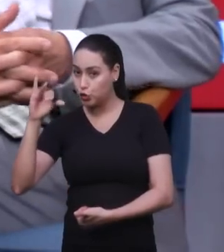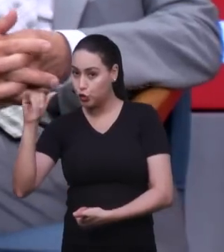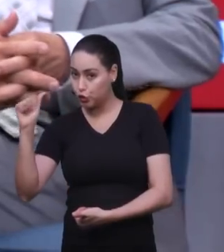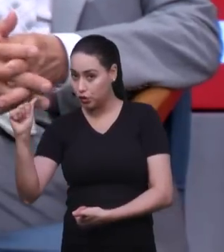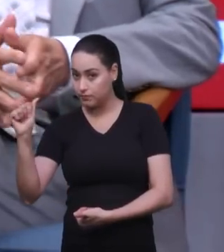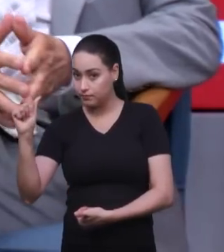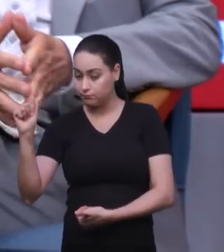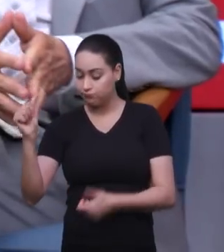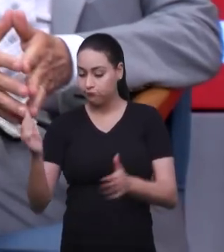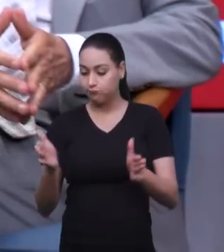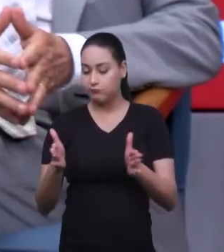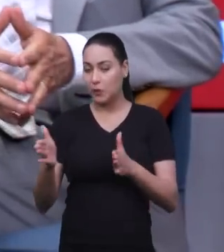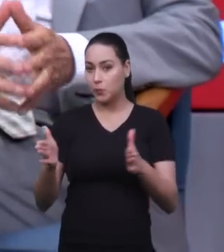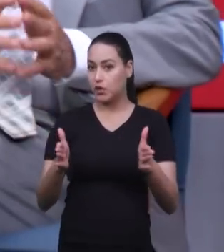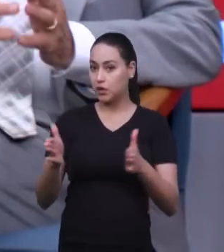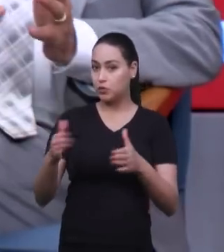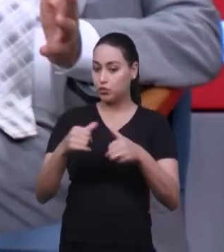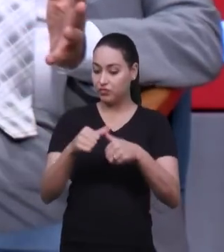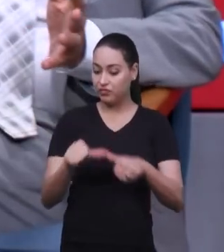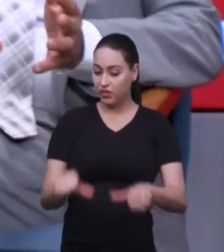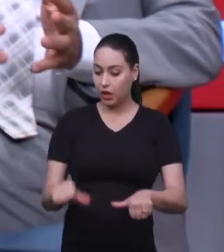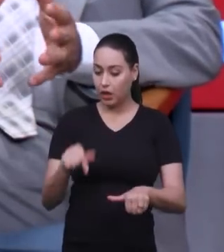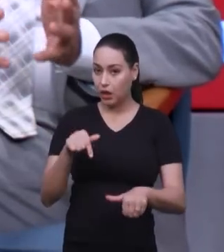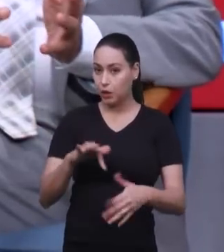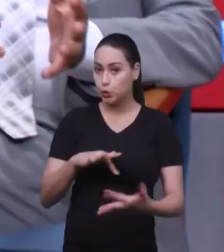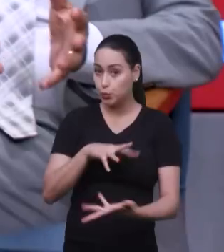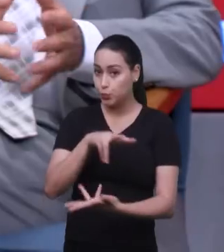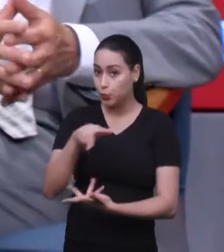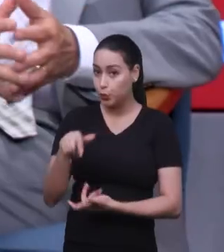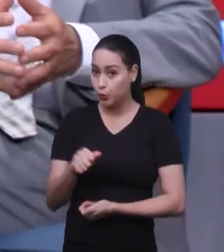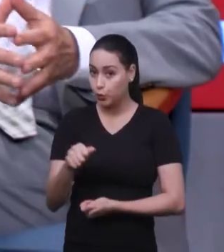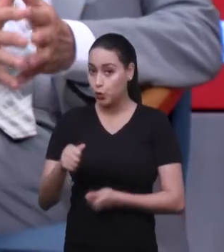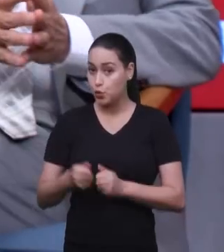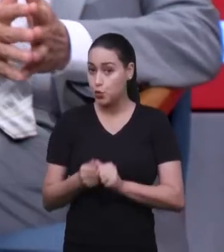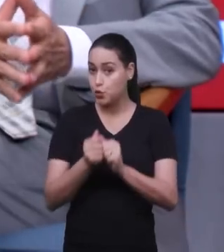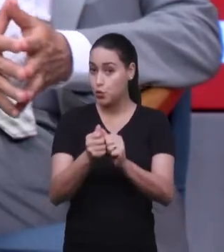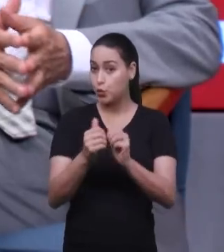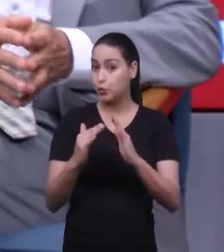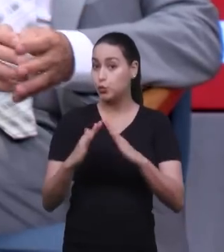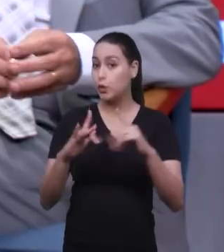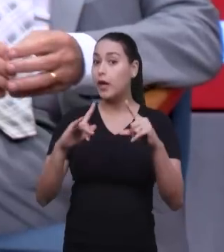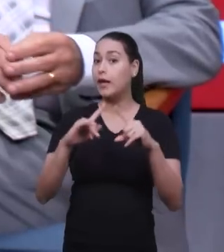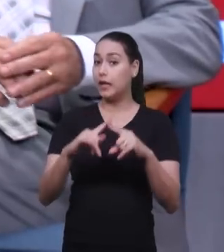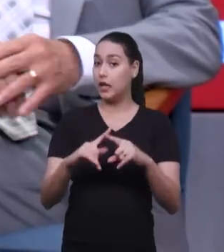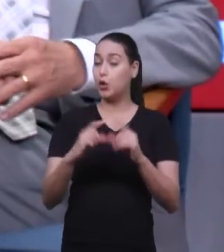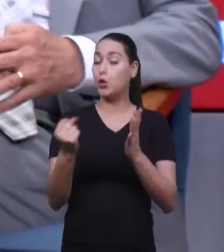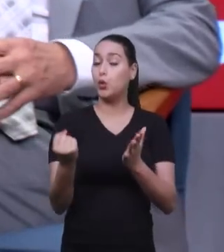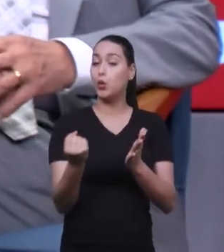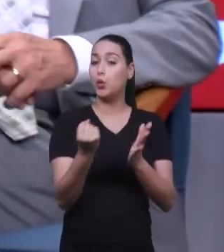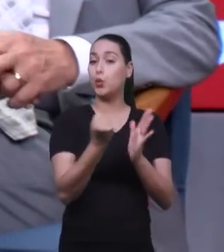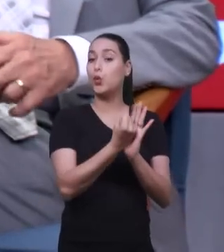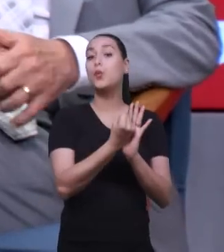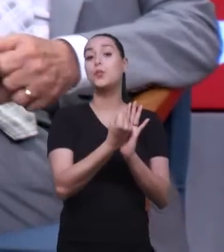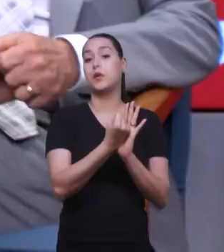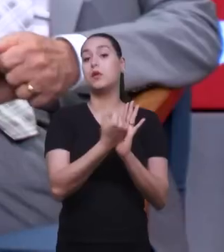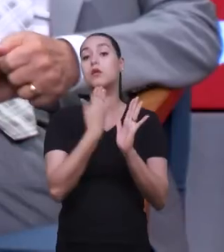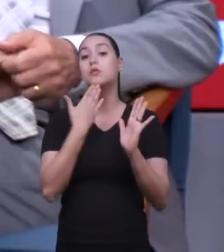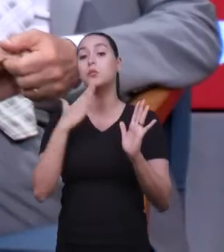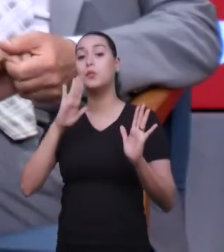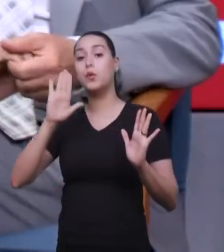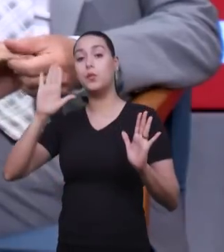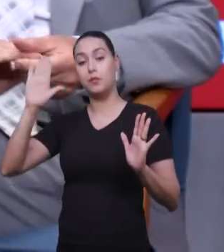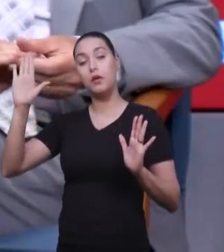por 40 dias, que é o período que ele permanece com a sua igreja, dando